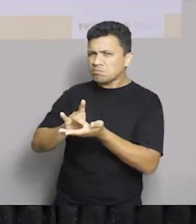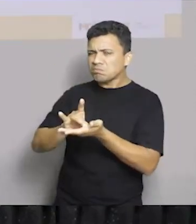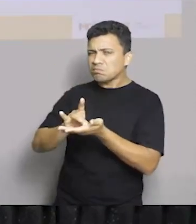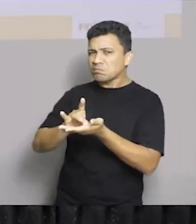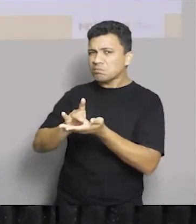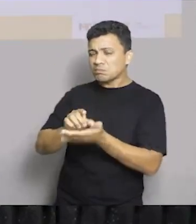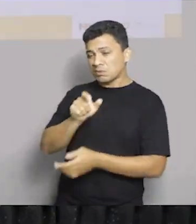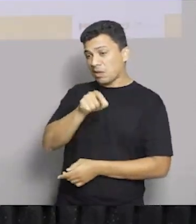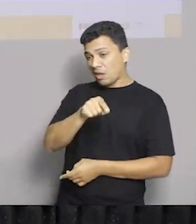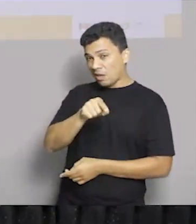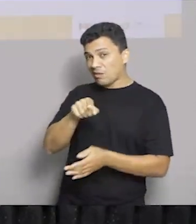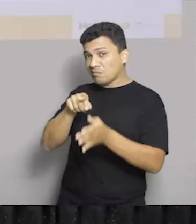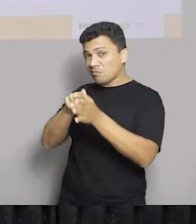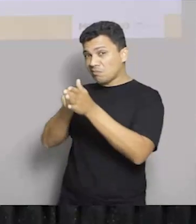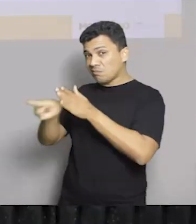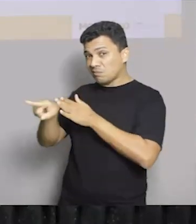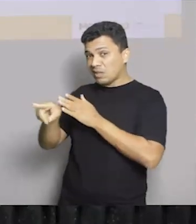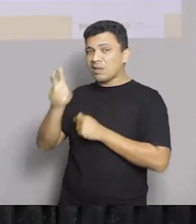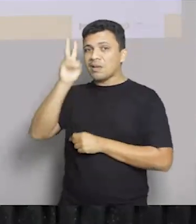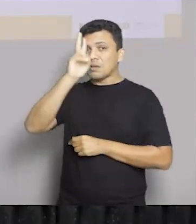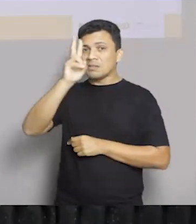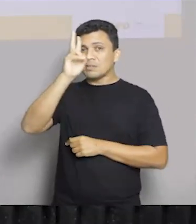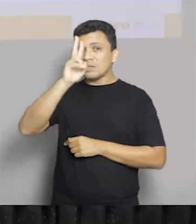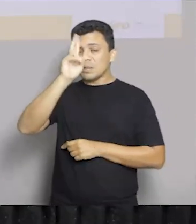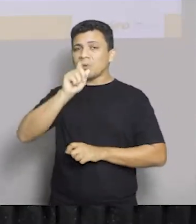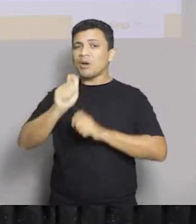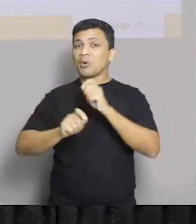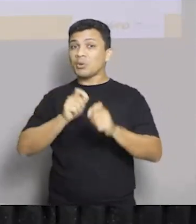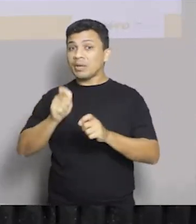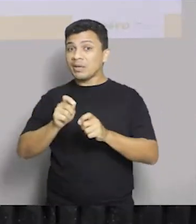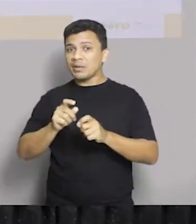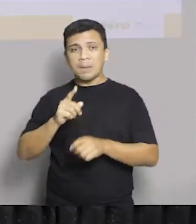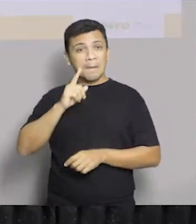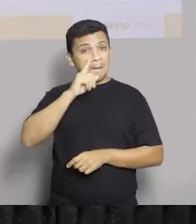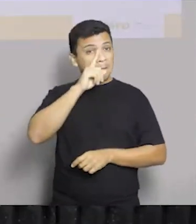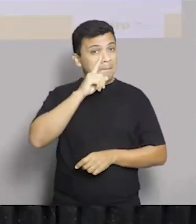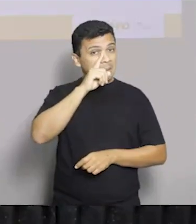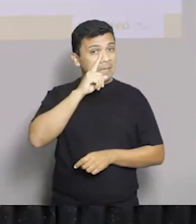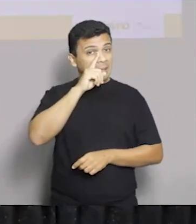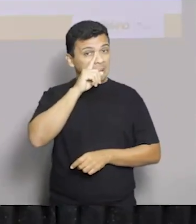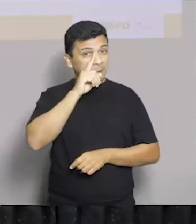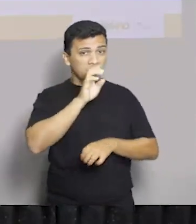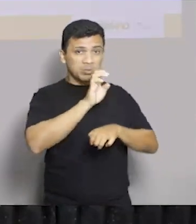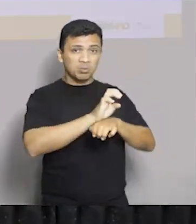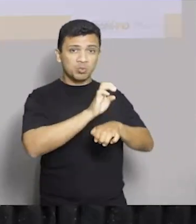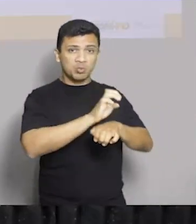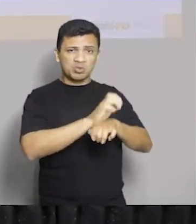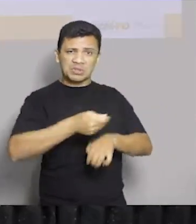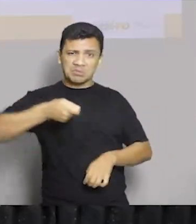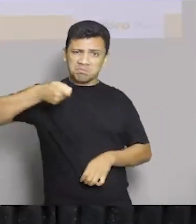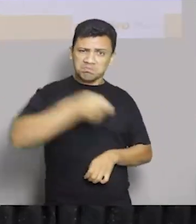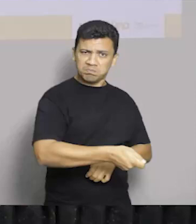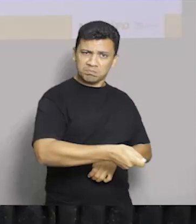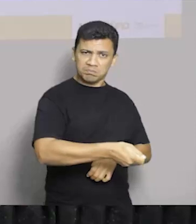ele tá fazendo essa pergunta lembra que a gente está falando dos riscos ou dos perigos de um estado totalitário